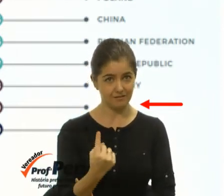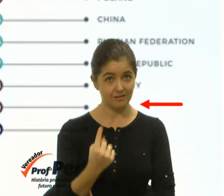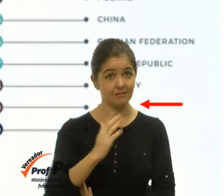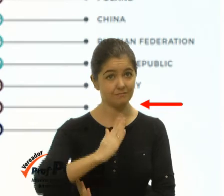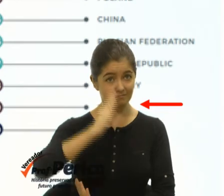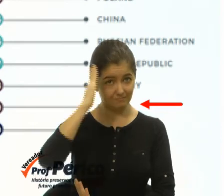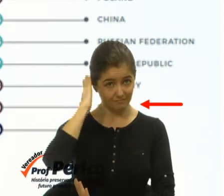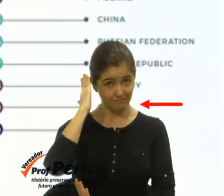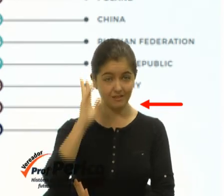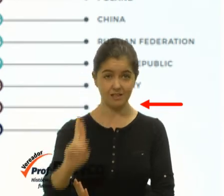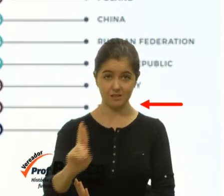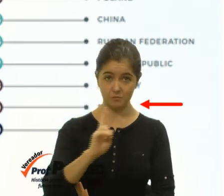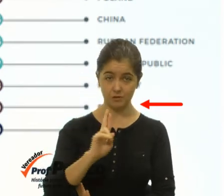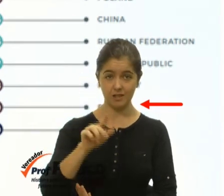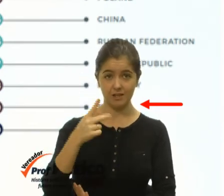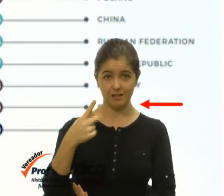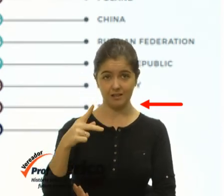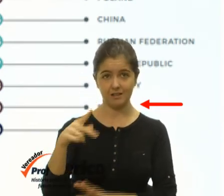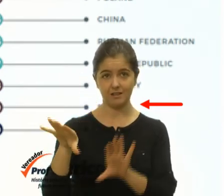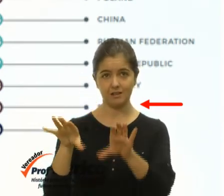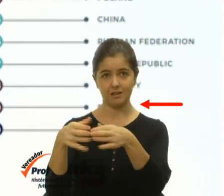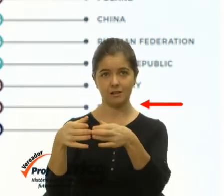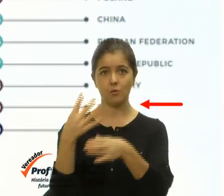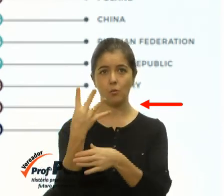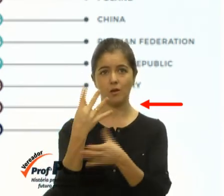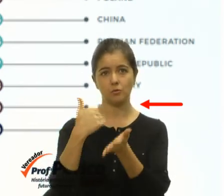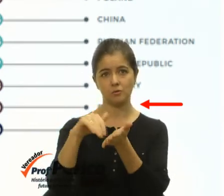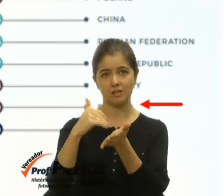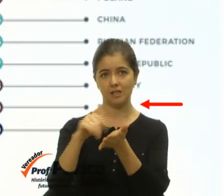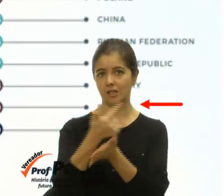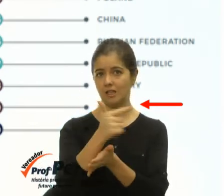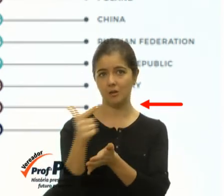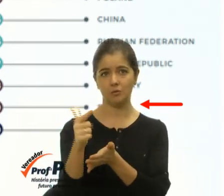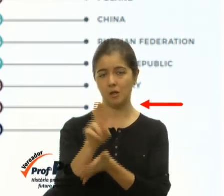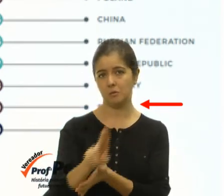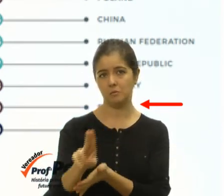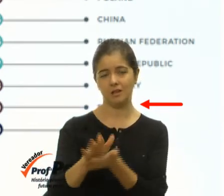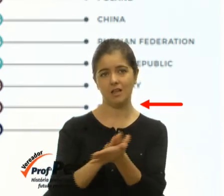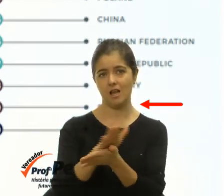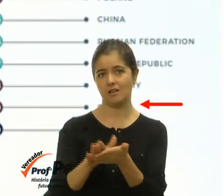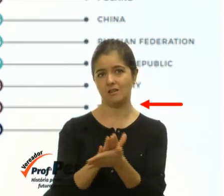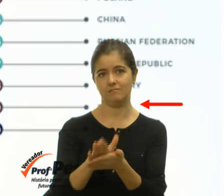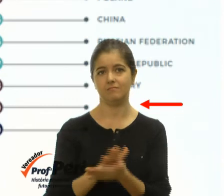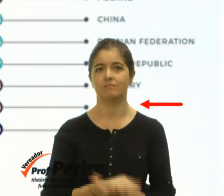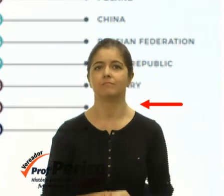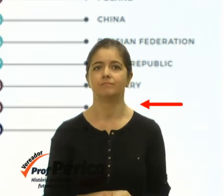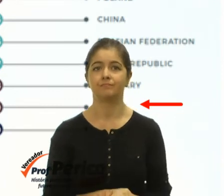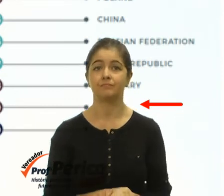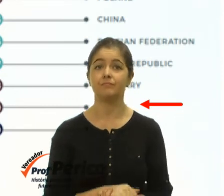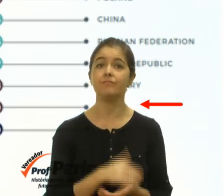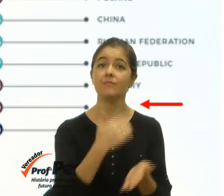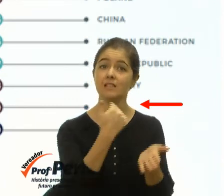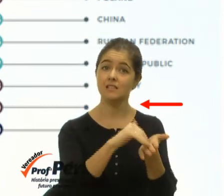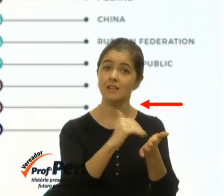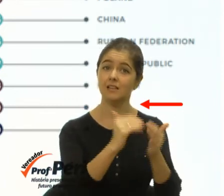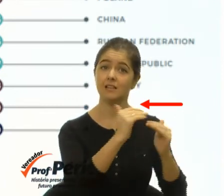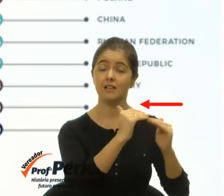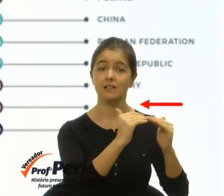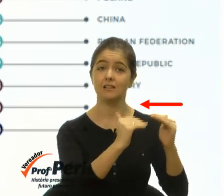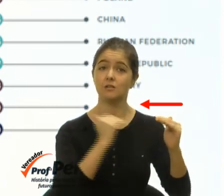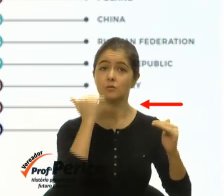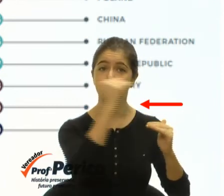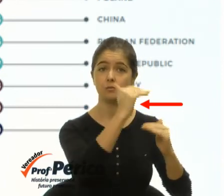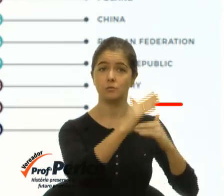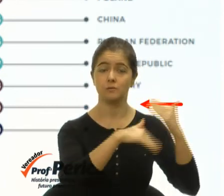equipe de 4 secretarias completamente inúteis no município de Caxias do Sul. Secretaria de Subdesenvolvimento